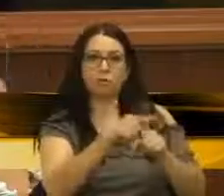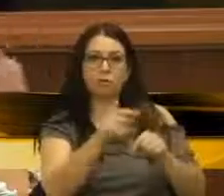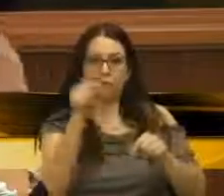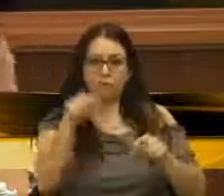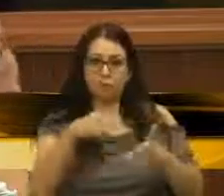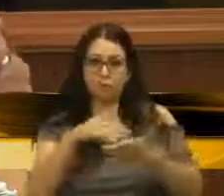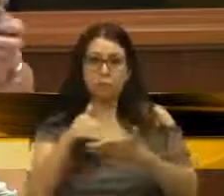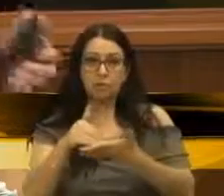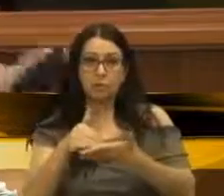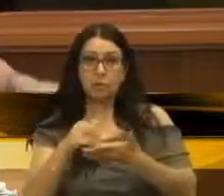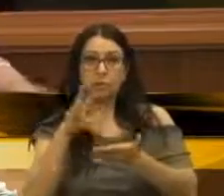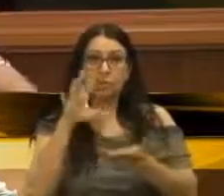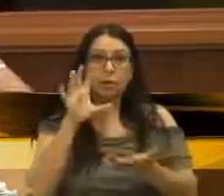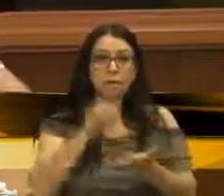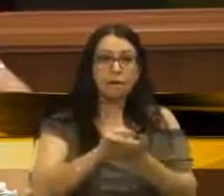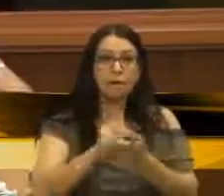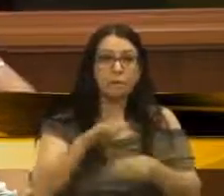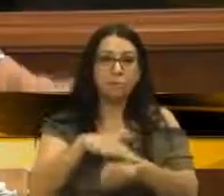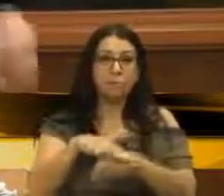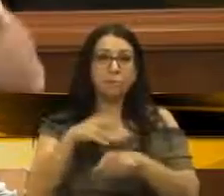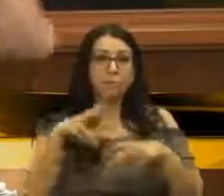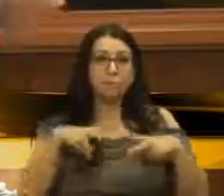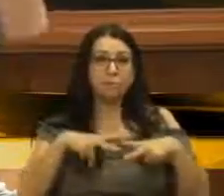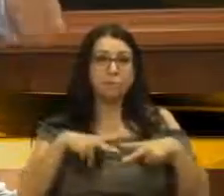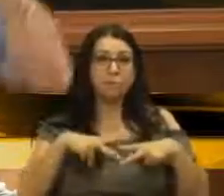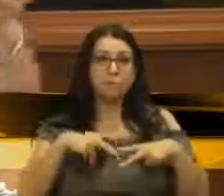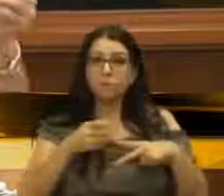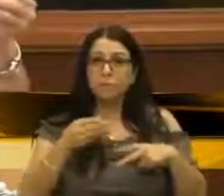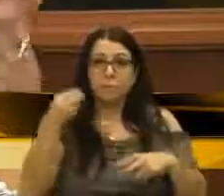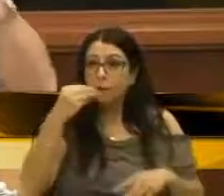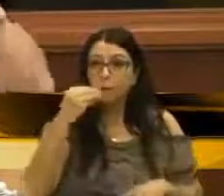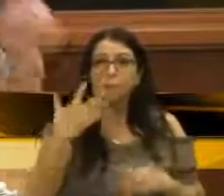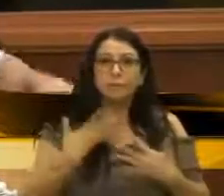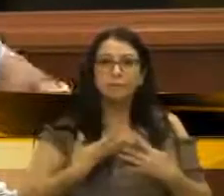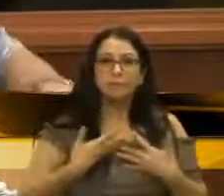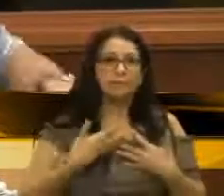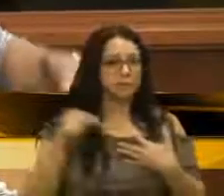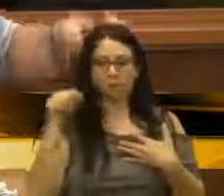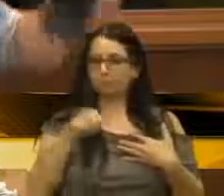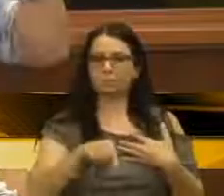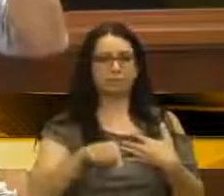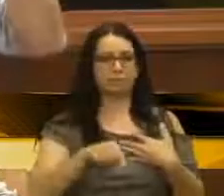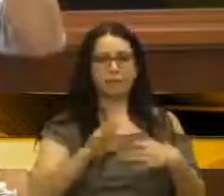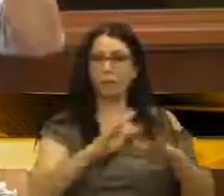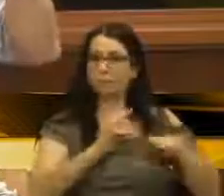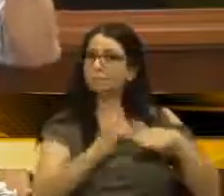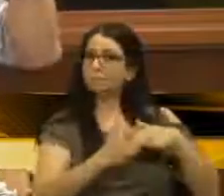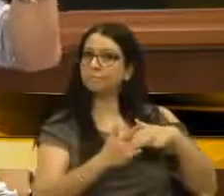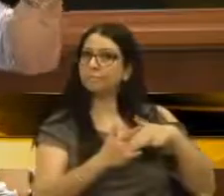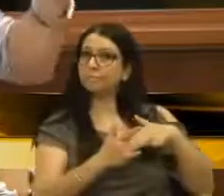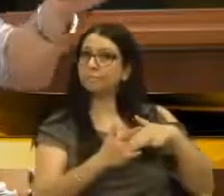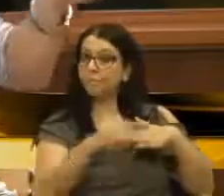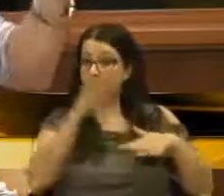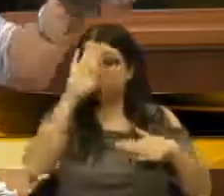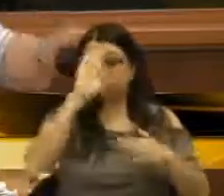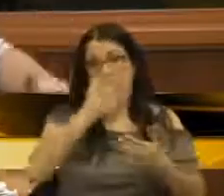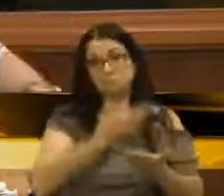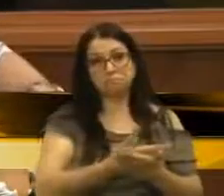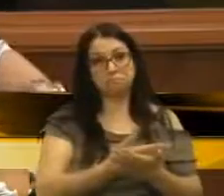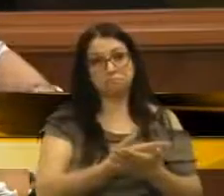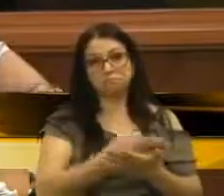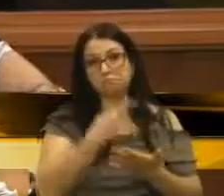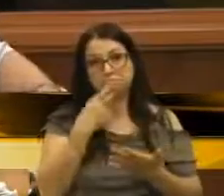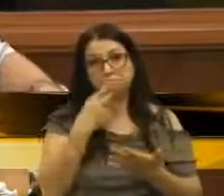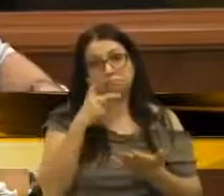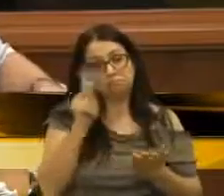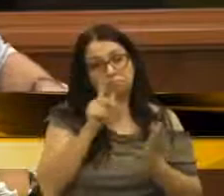gabinete vou marcar uma conversa pessoalmente para me convencerem eles não vêem eu só nas redes sociais são os acredito que não vou ter que